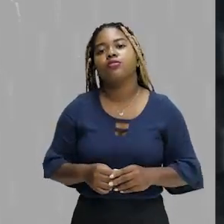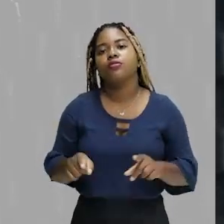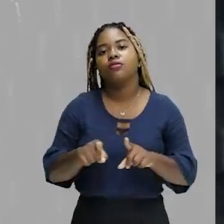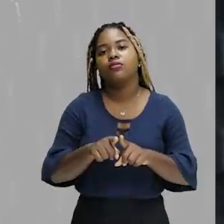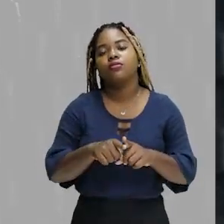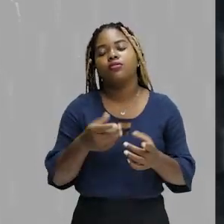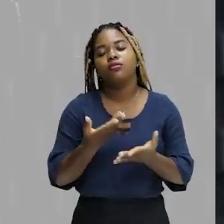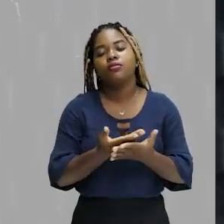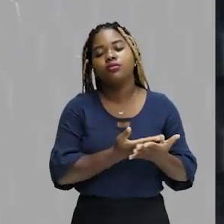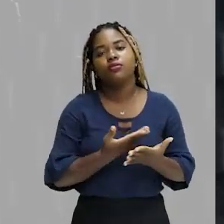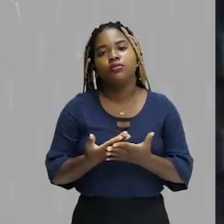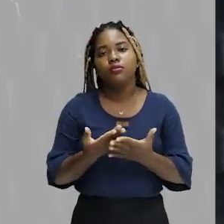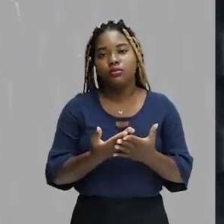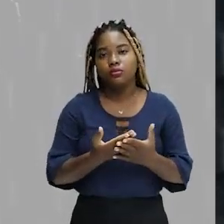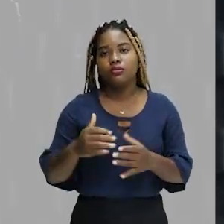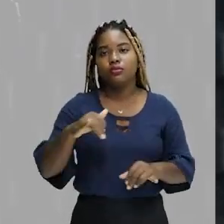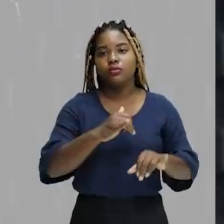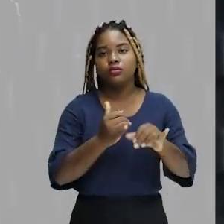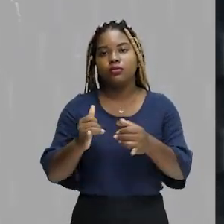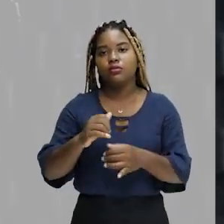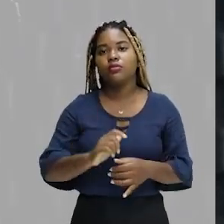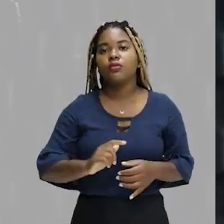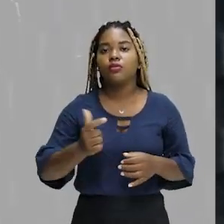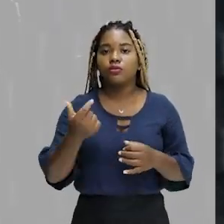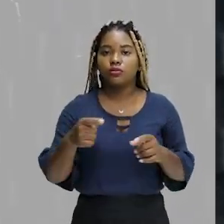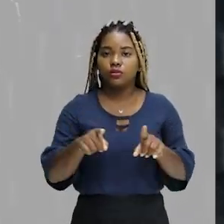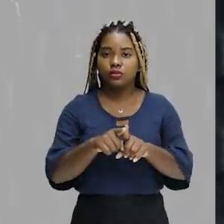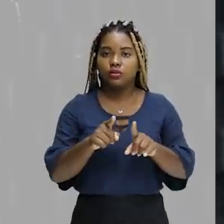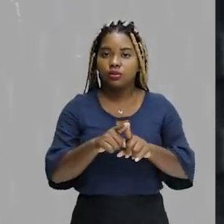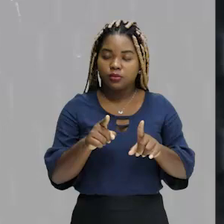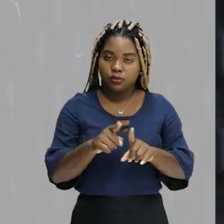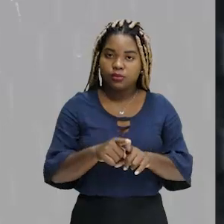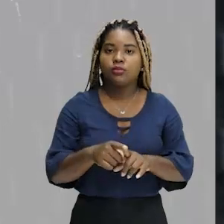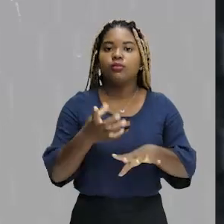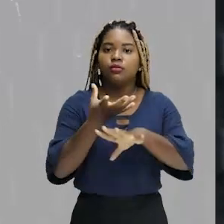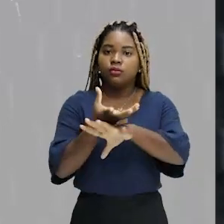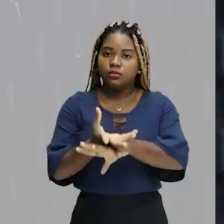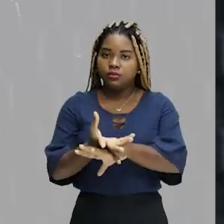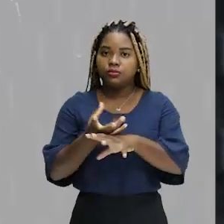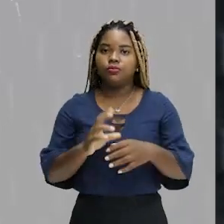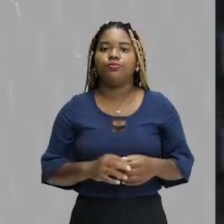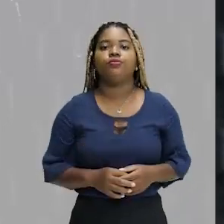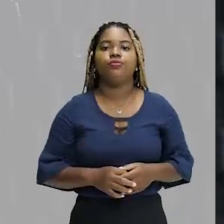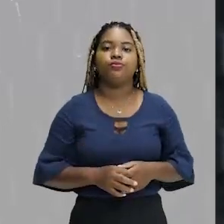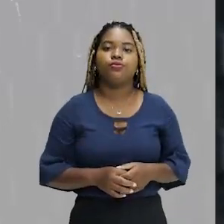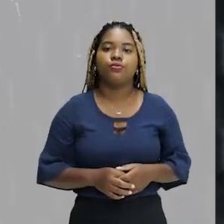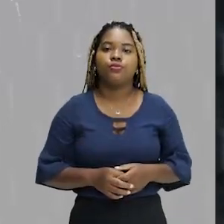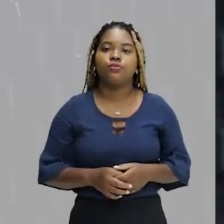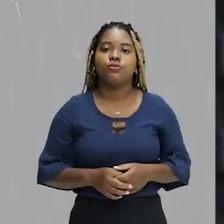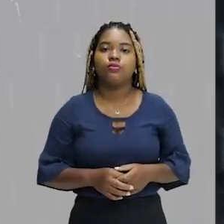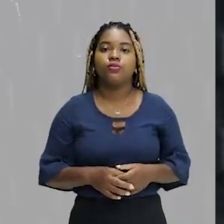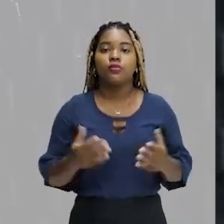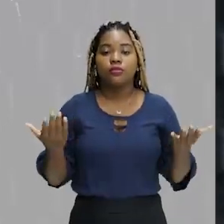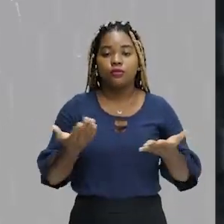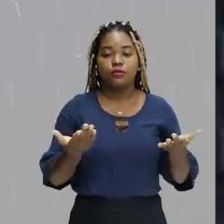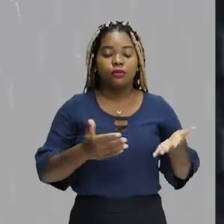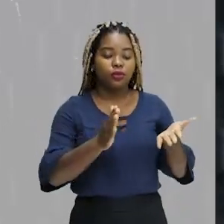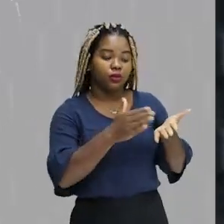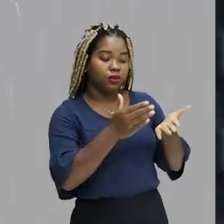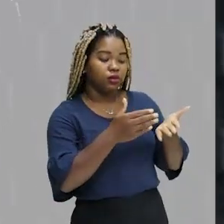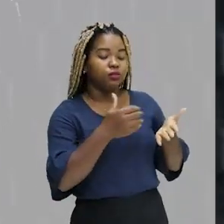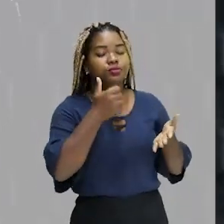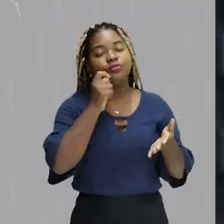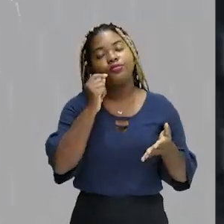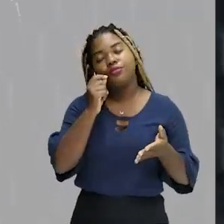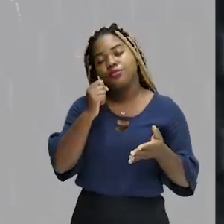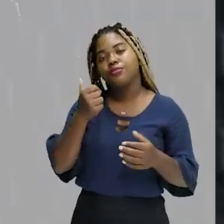estudando, observando as aulas de Química e dos outros componentes curriculares. Como primeira dica, pegue o seu caderno, lápis, caneta, borracha